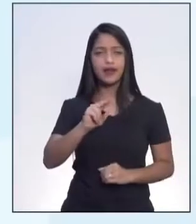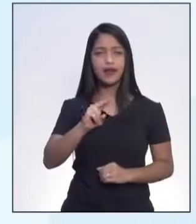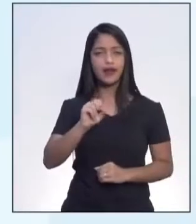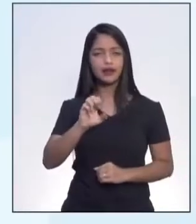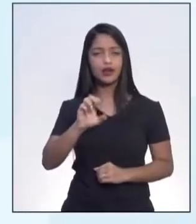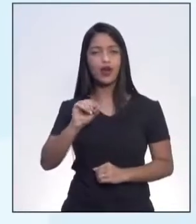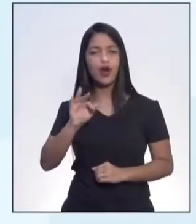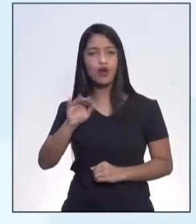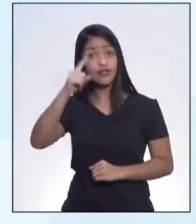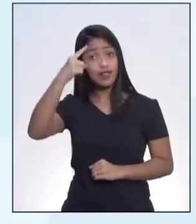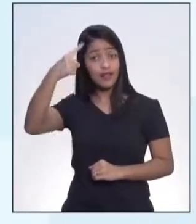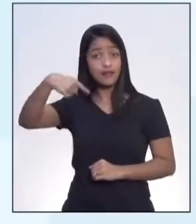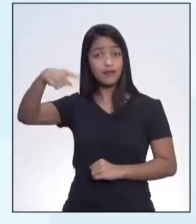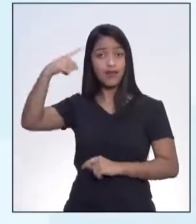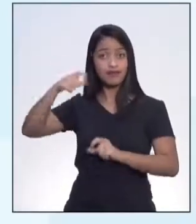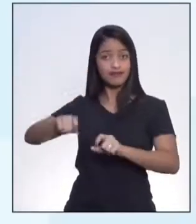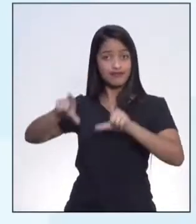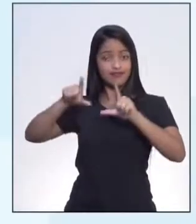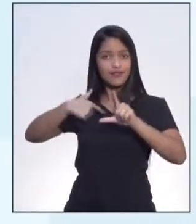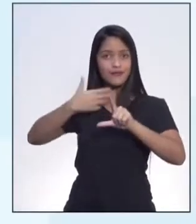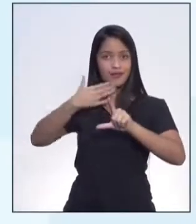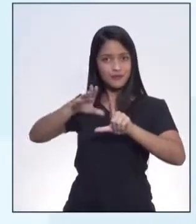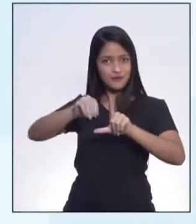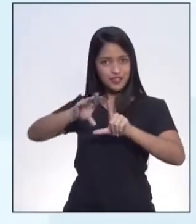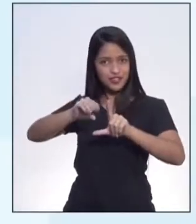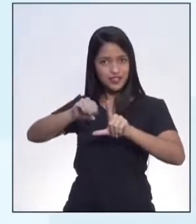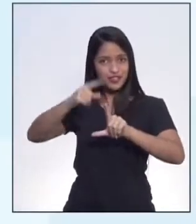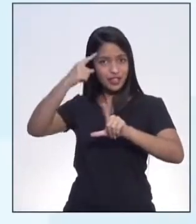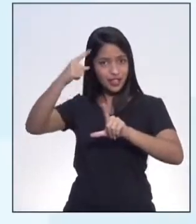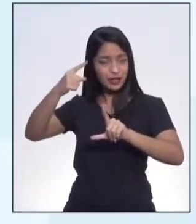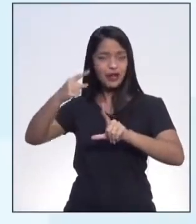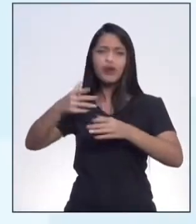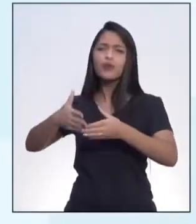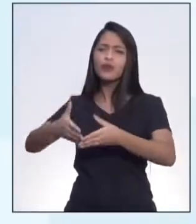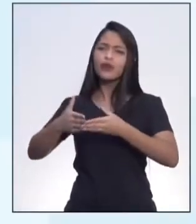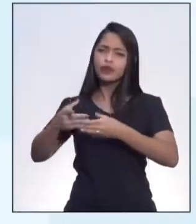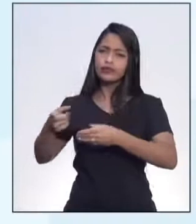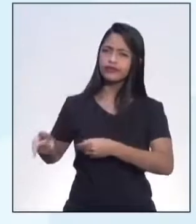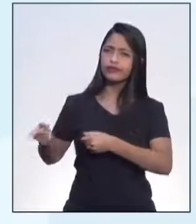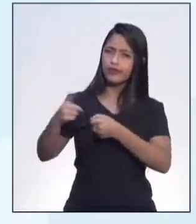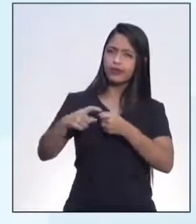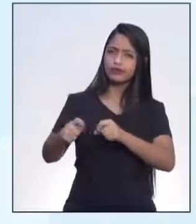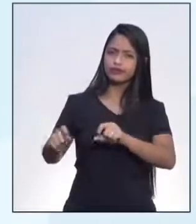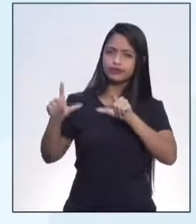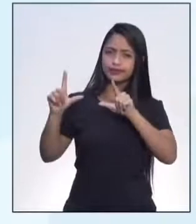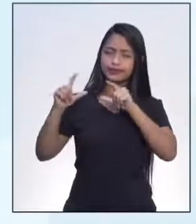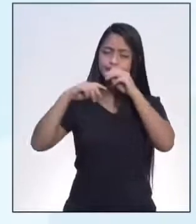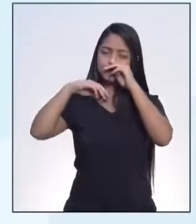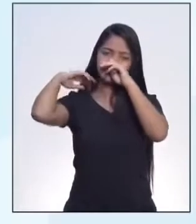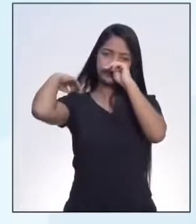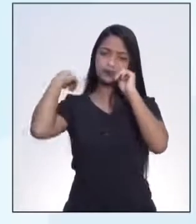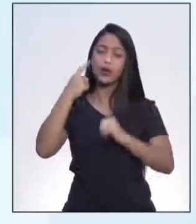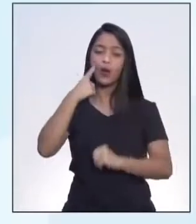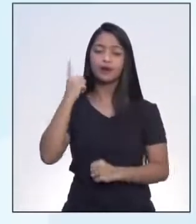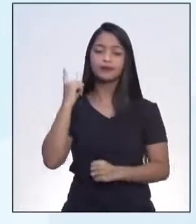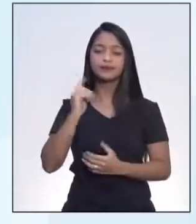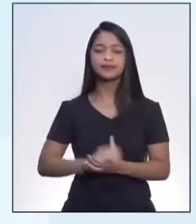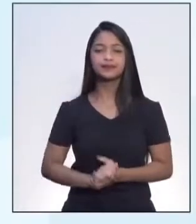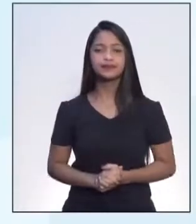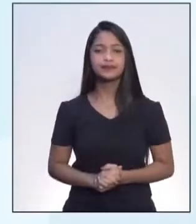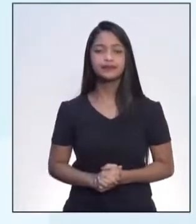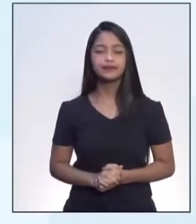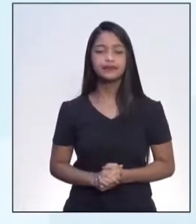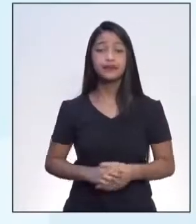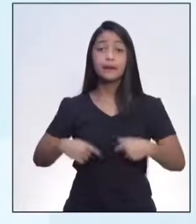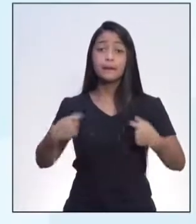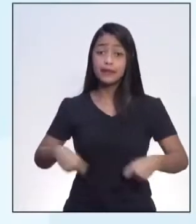favor, diretor, para ver quem está chegando agora e não deu um print na tela, porque ele vai precisar. Mais uma, olha, essa aqui, ó, você